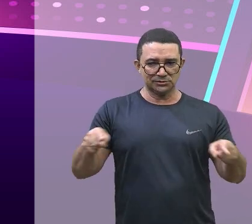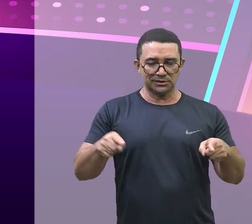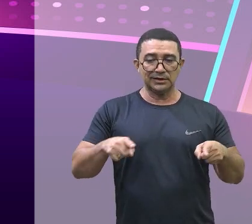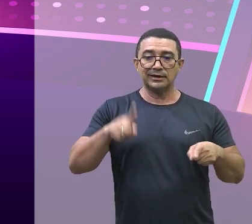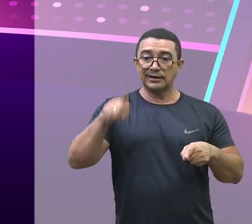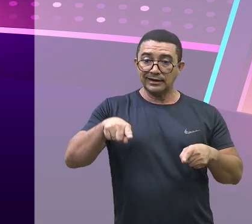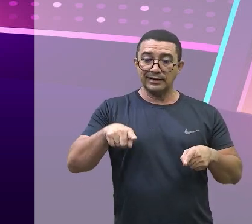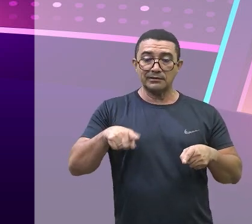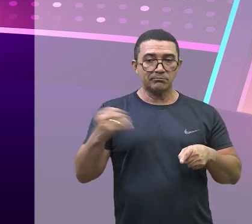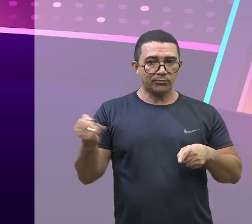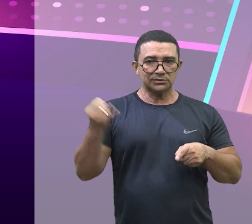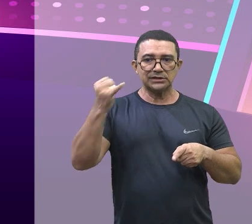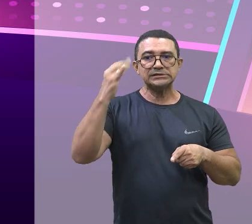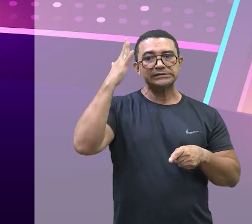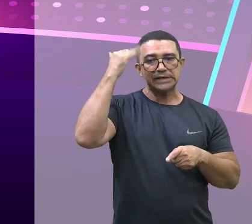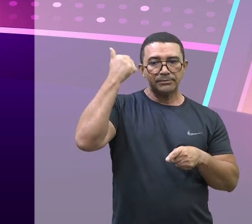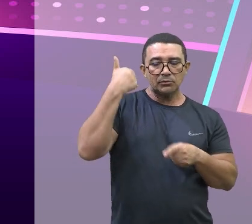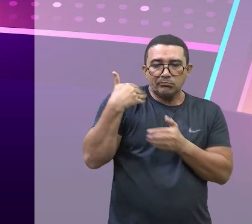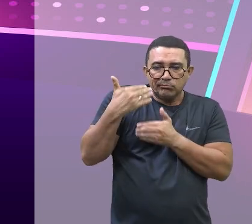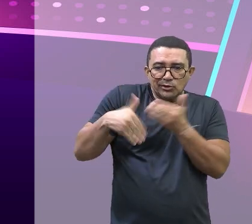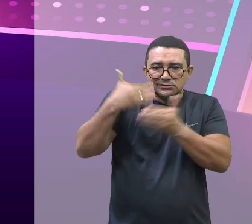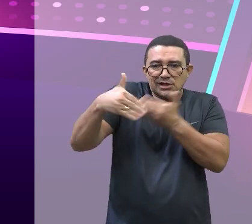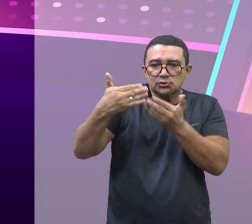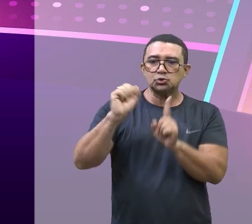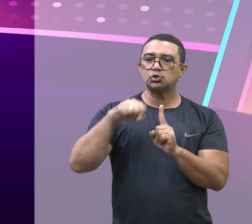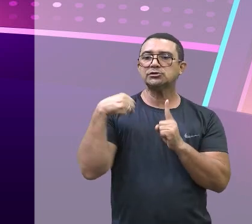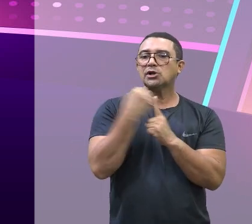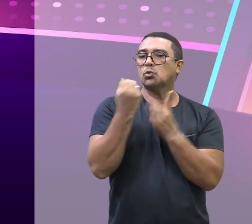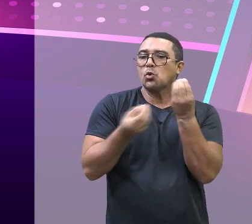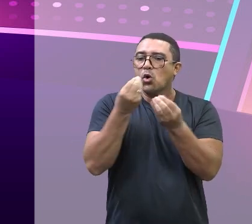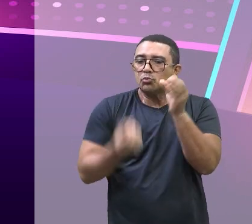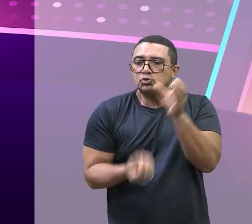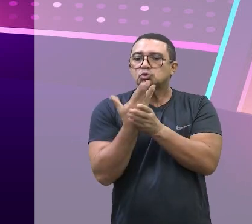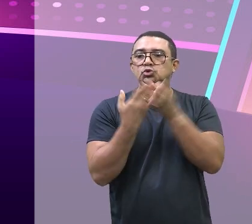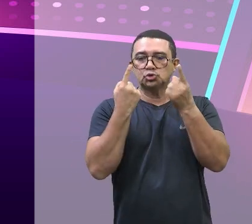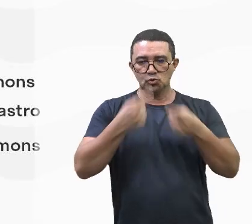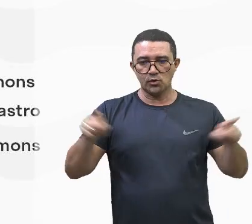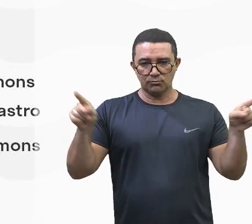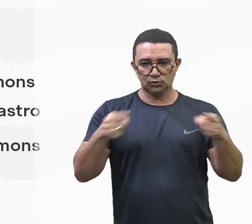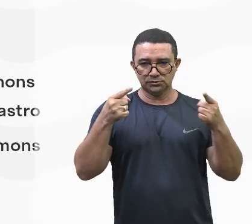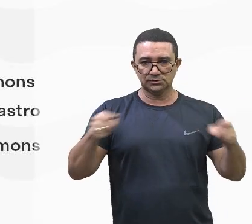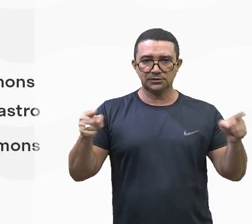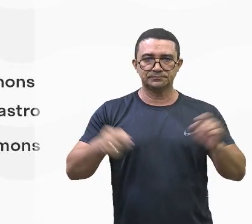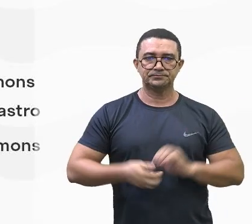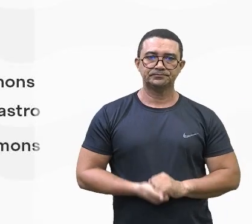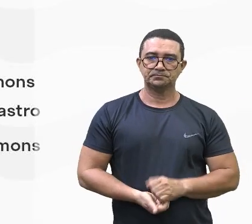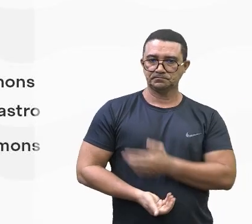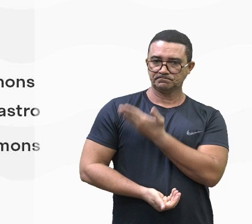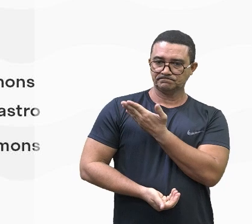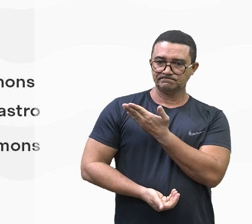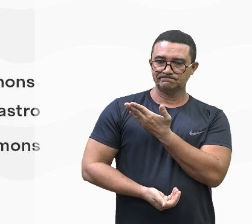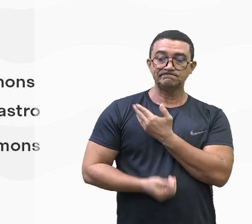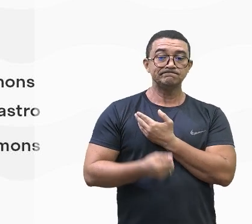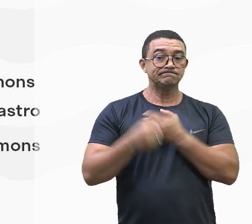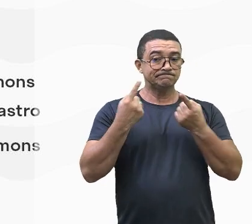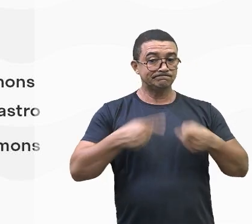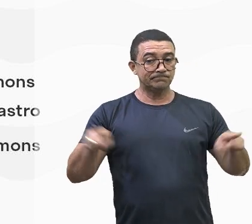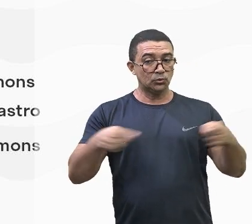entender o processo social da música, ok? Continuemos comigo aqui nesse texto. A música